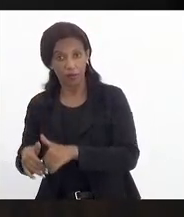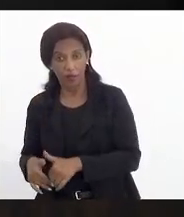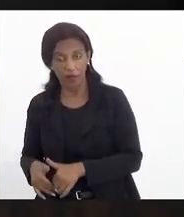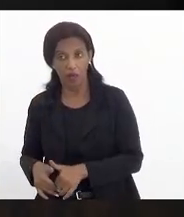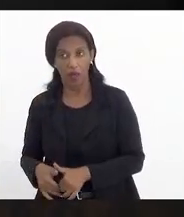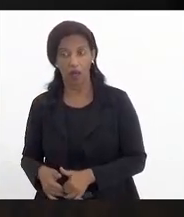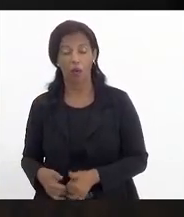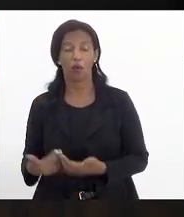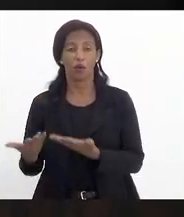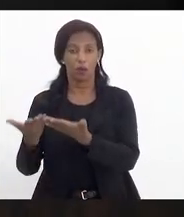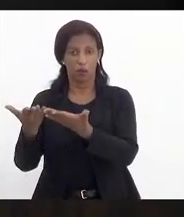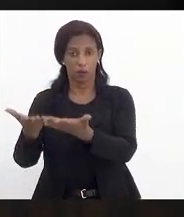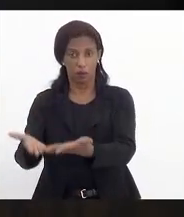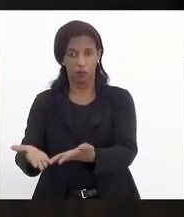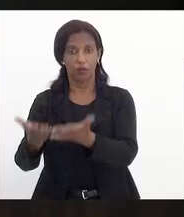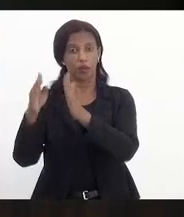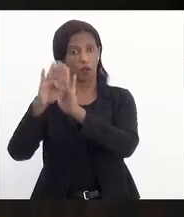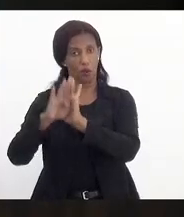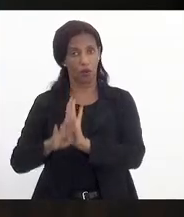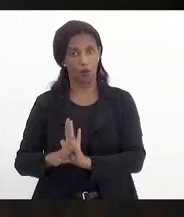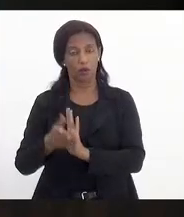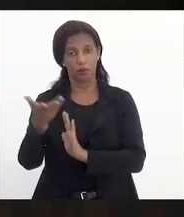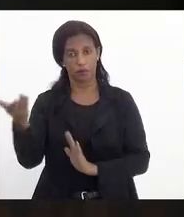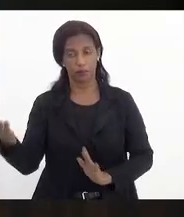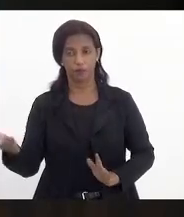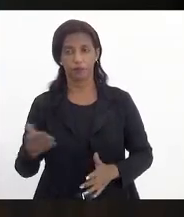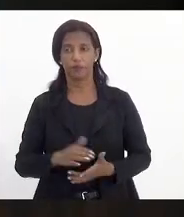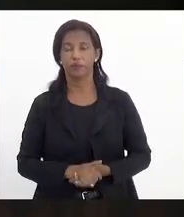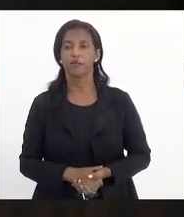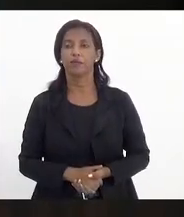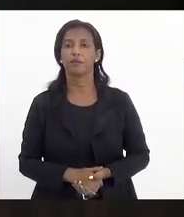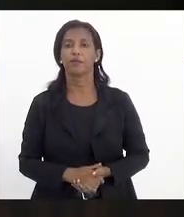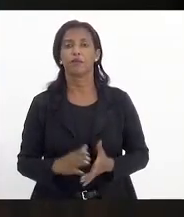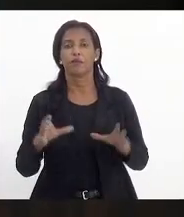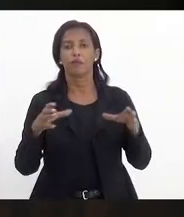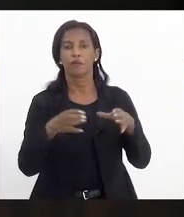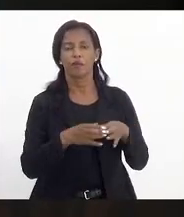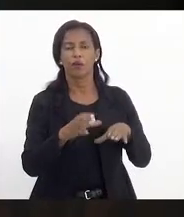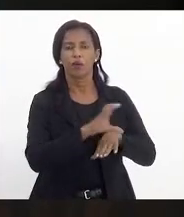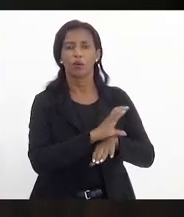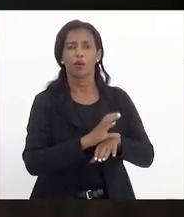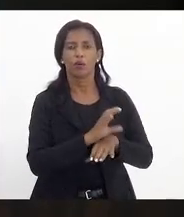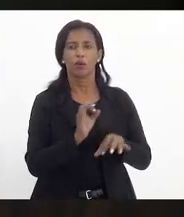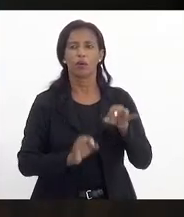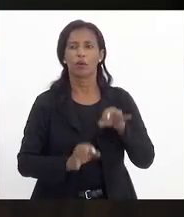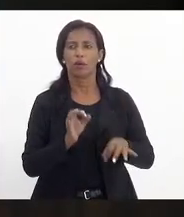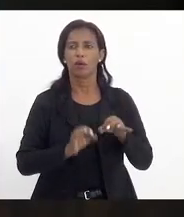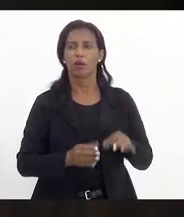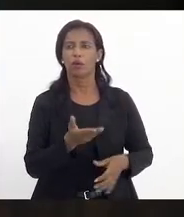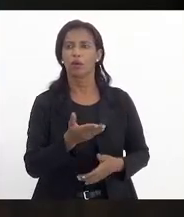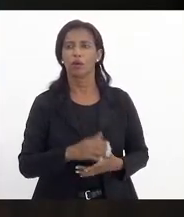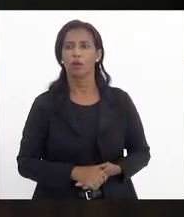Ao final, eu vou conceder questão de ordem, Vossa Excelência. Pela Comissão de Constituição e Justiça,